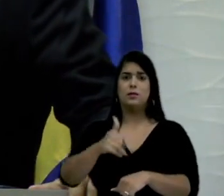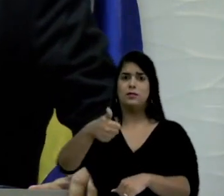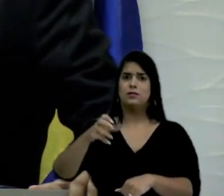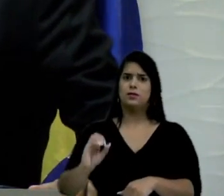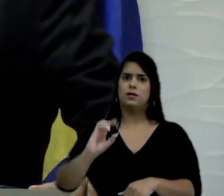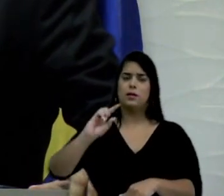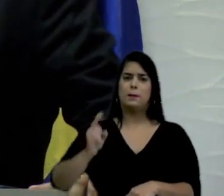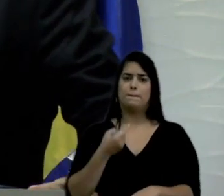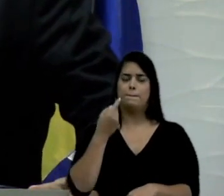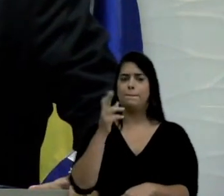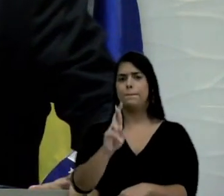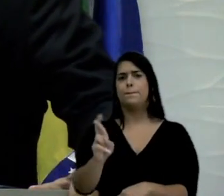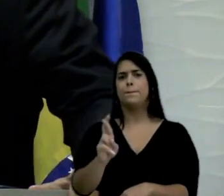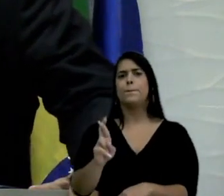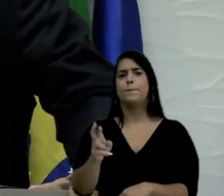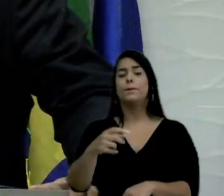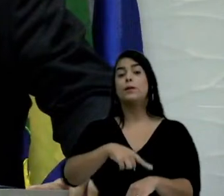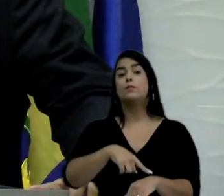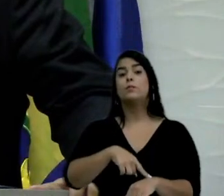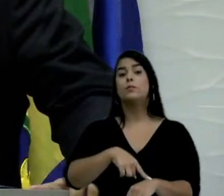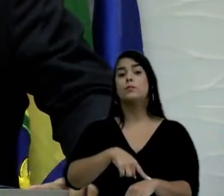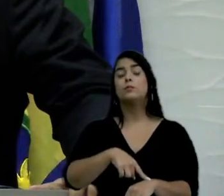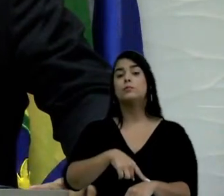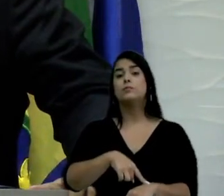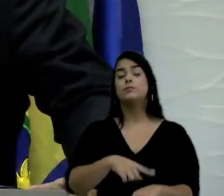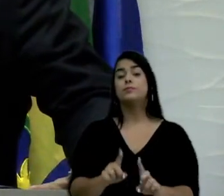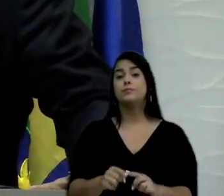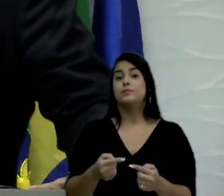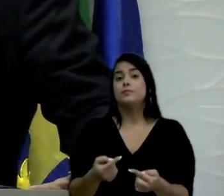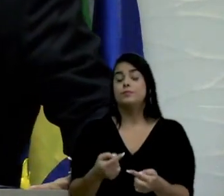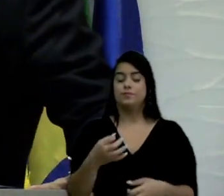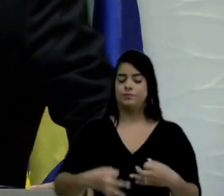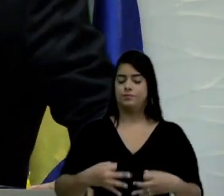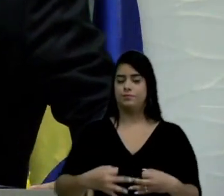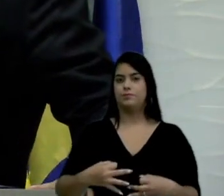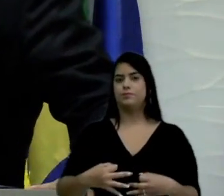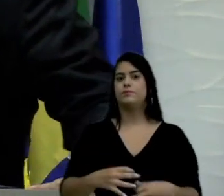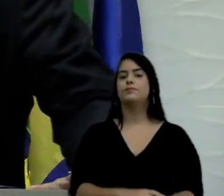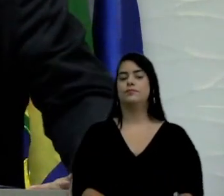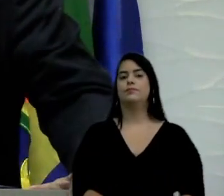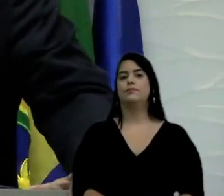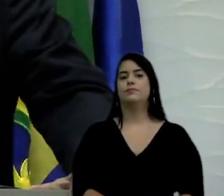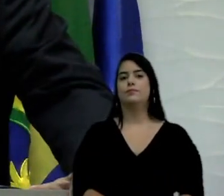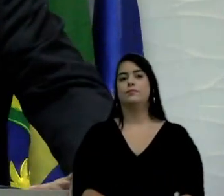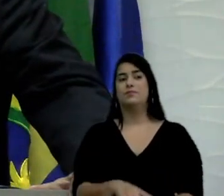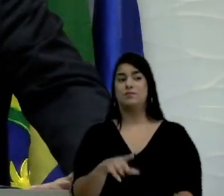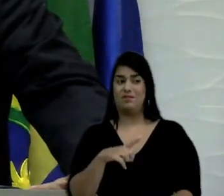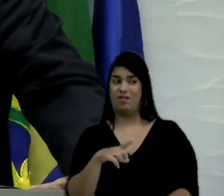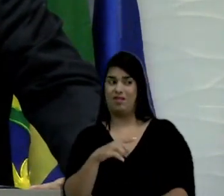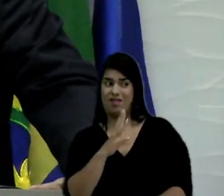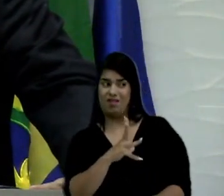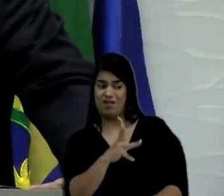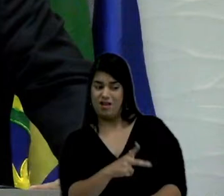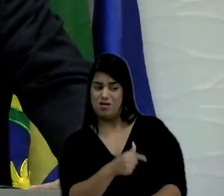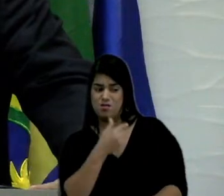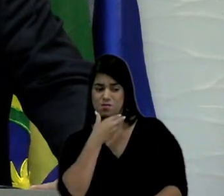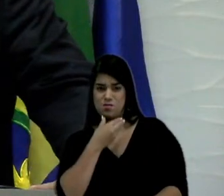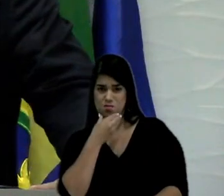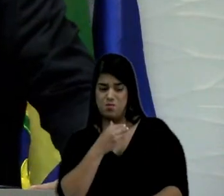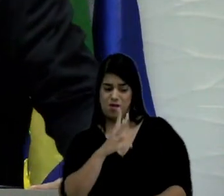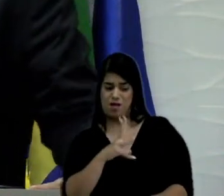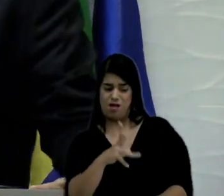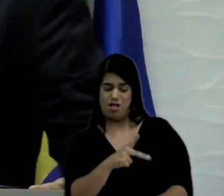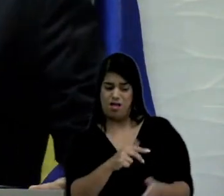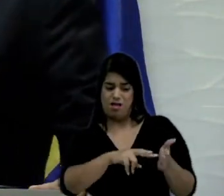1.000 por conta do tempo mas entrar na justiça ele tem tanto amor pelo